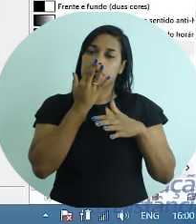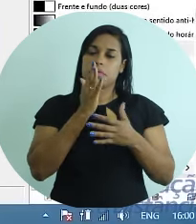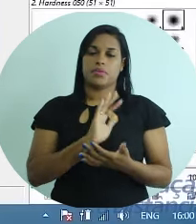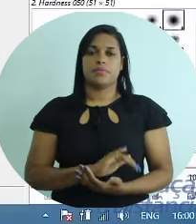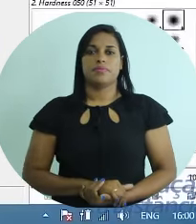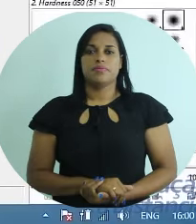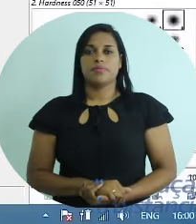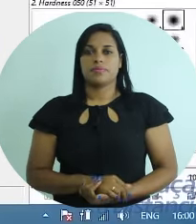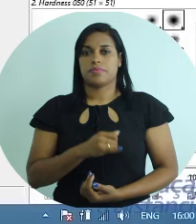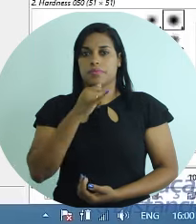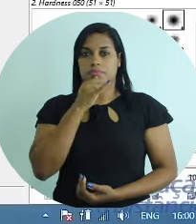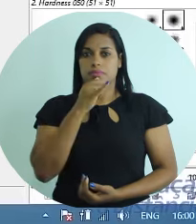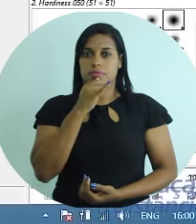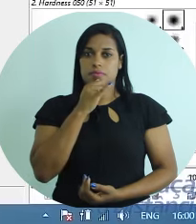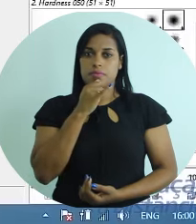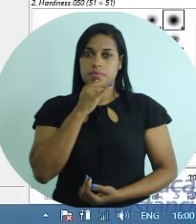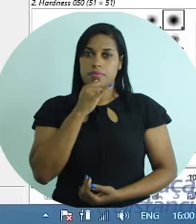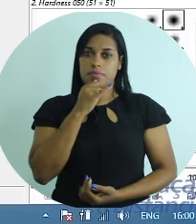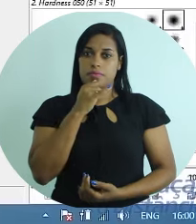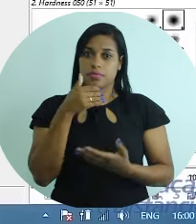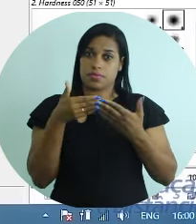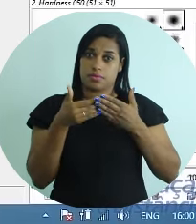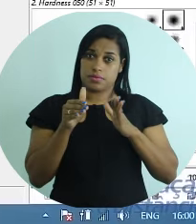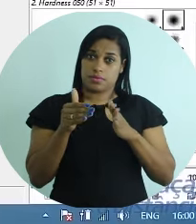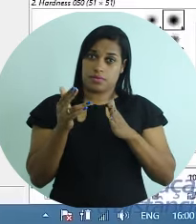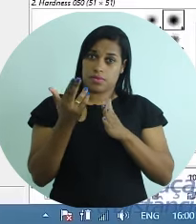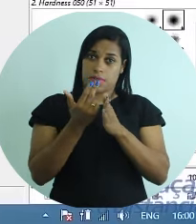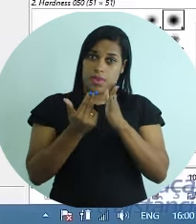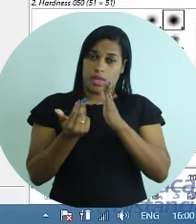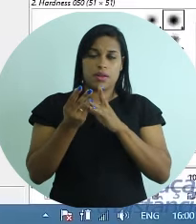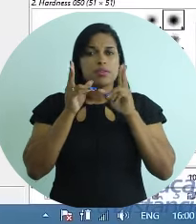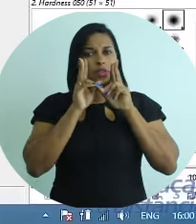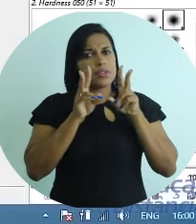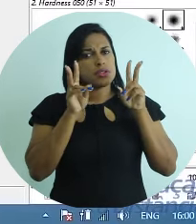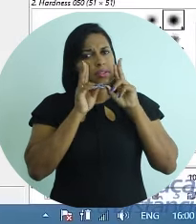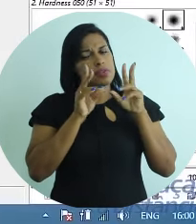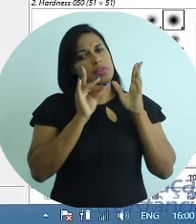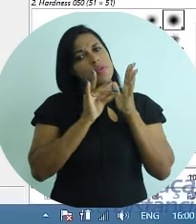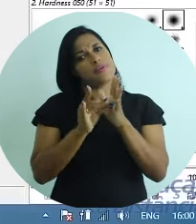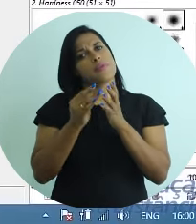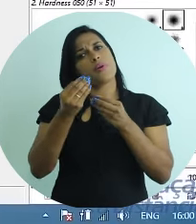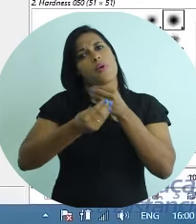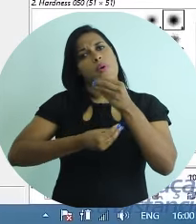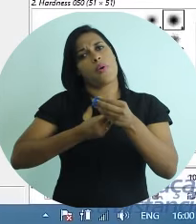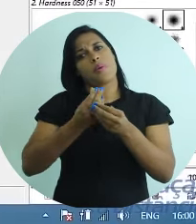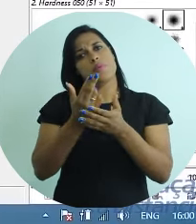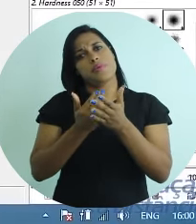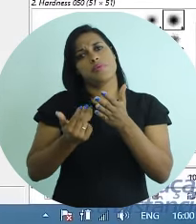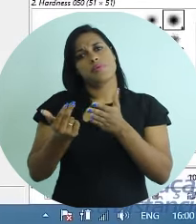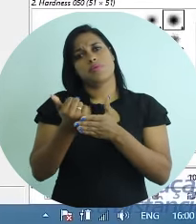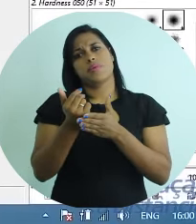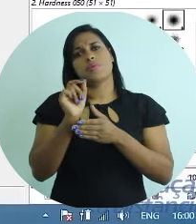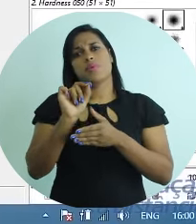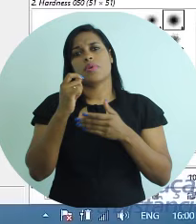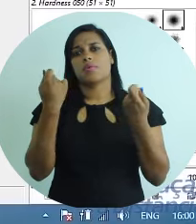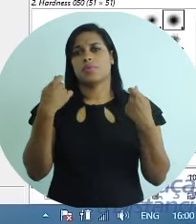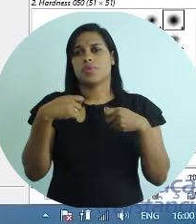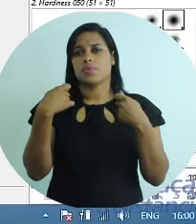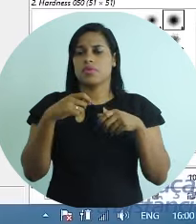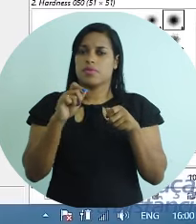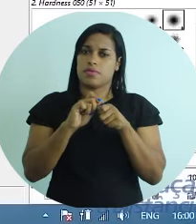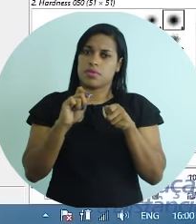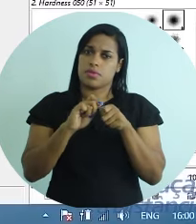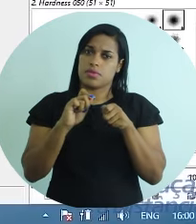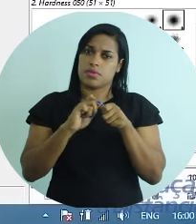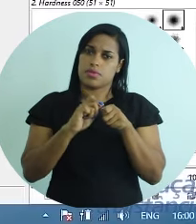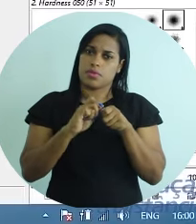Então, por exemplo, vamos abrir uma imagem para ver efetivamente como é que uma imagem se comporta aqui ou o que é que você precisa fazer, o é